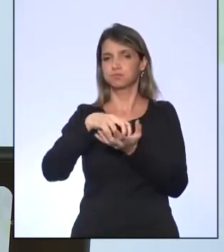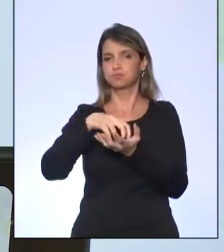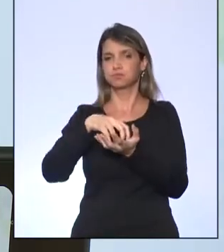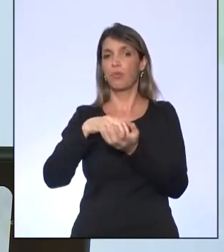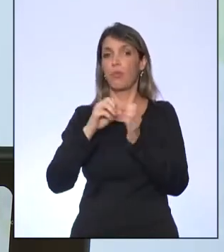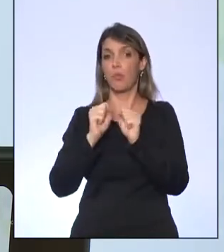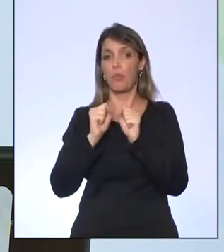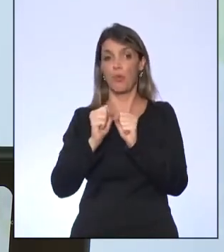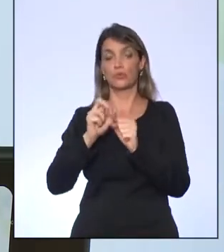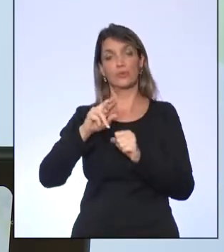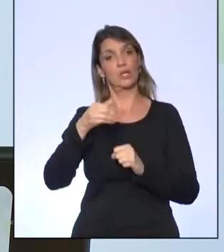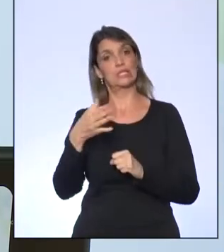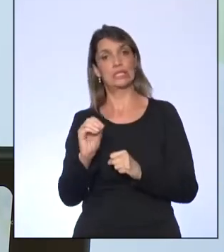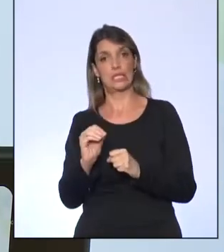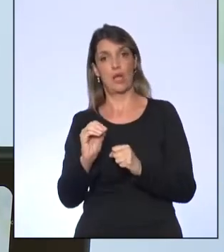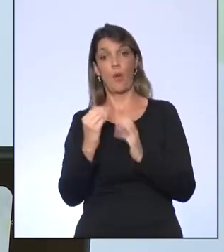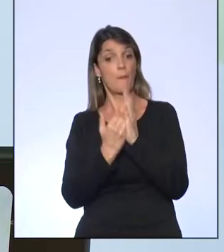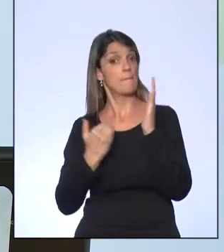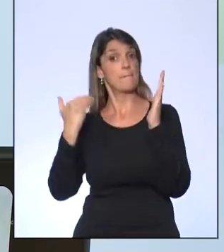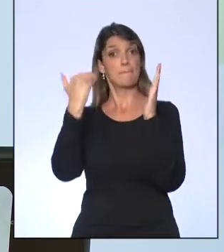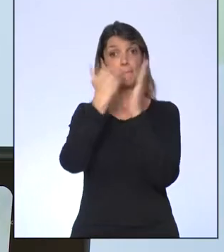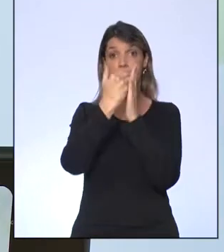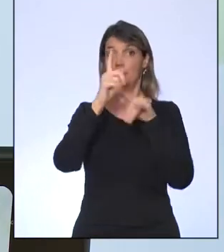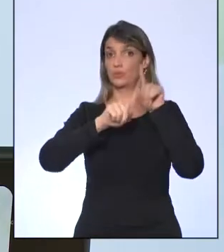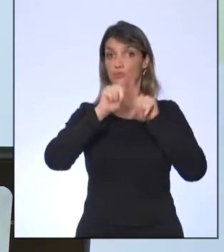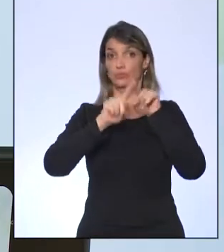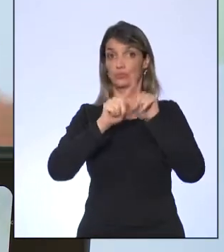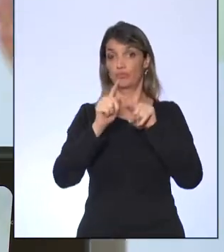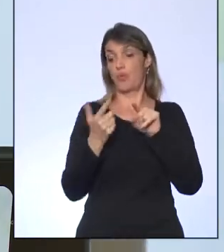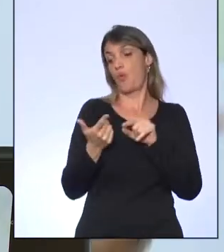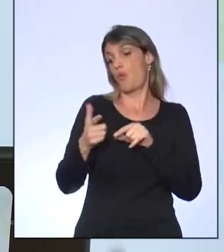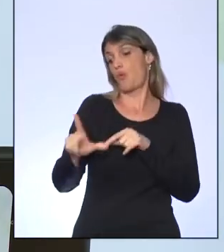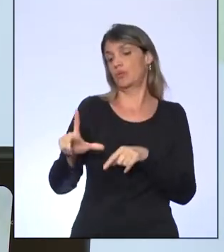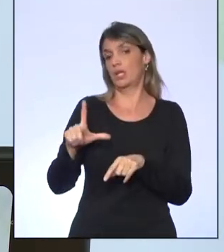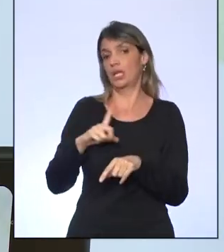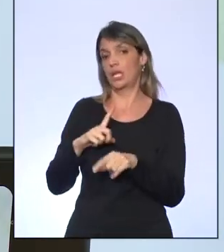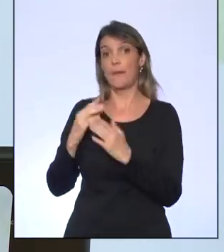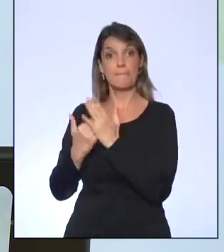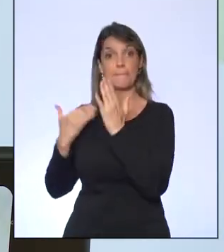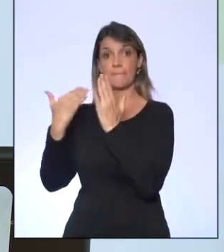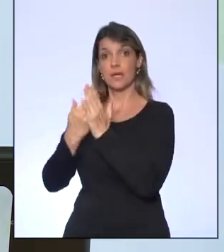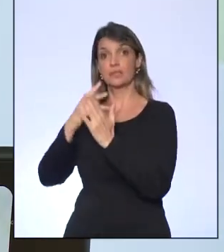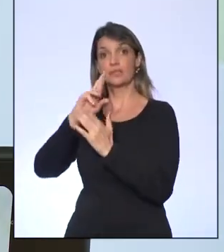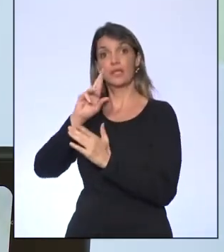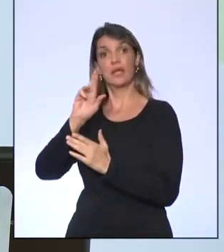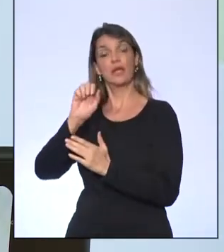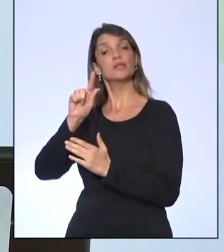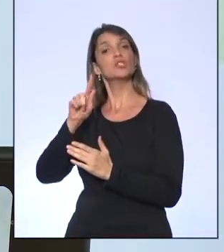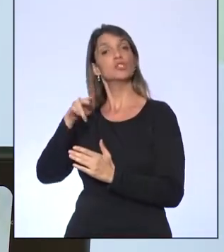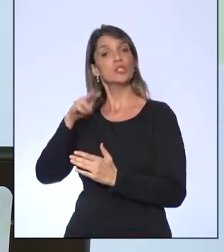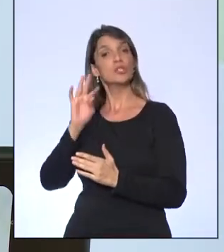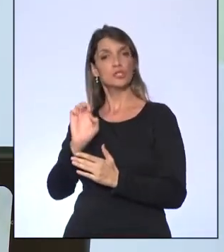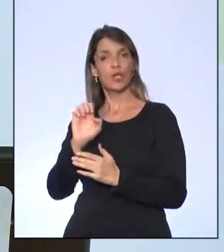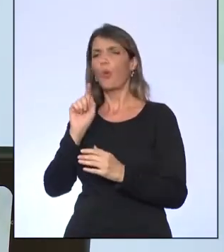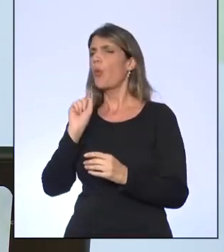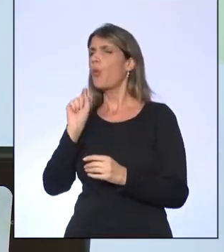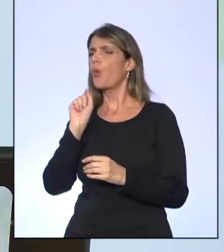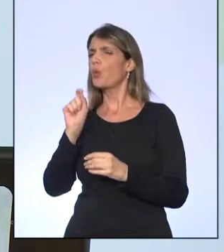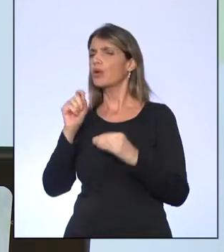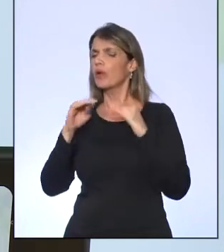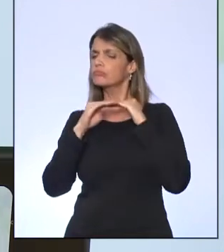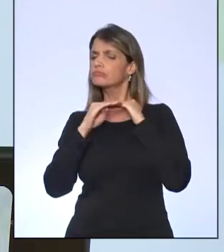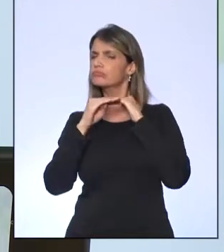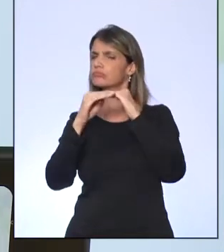muito bem, numa reação, ter mais produto e na outra eu ter mais reagente, tá? O que tem que estar em relação